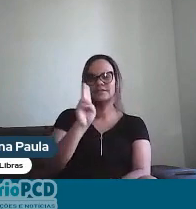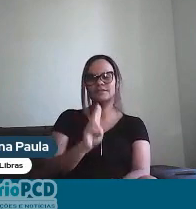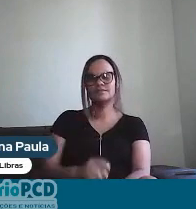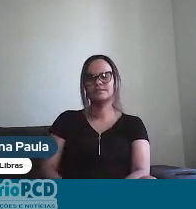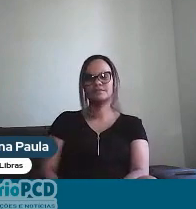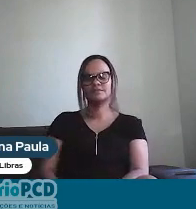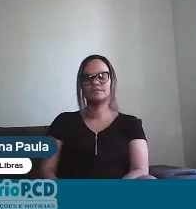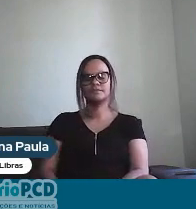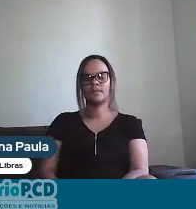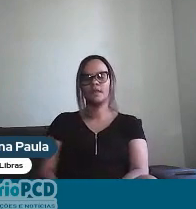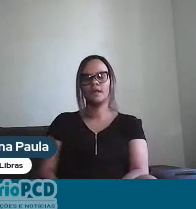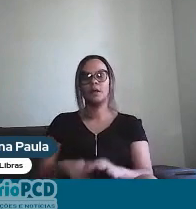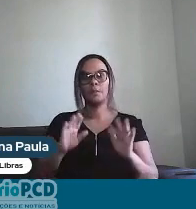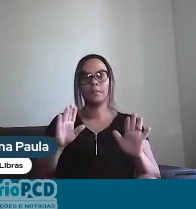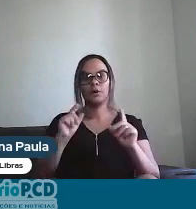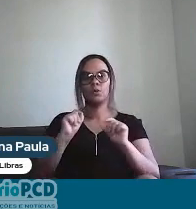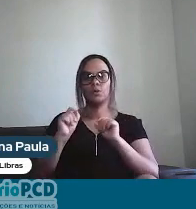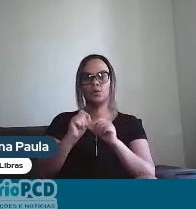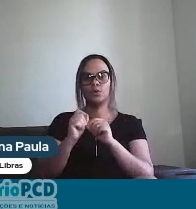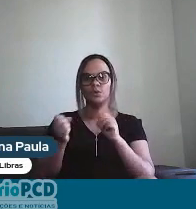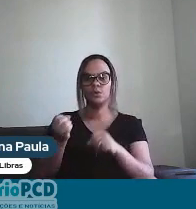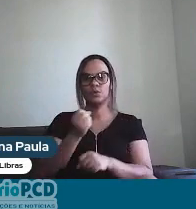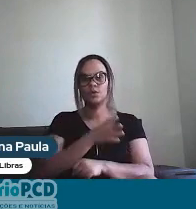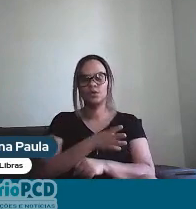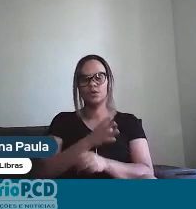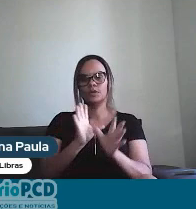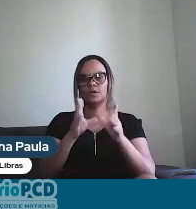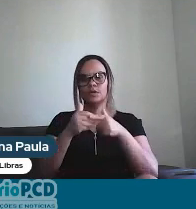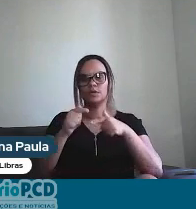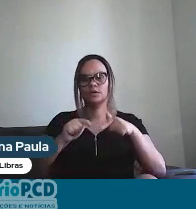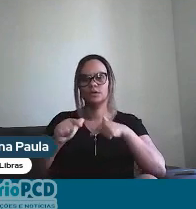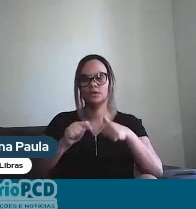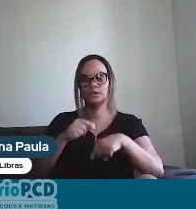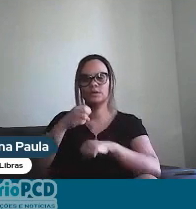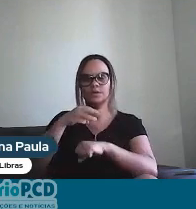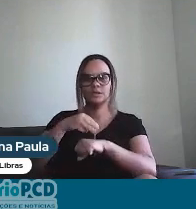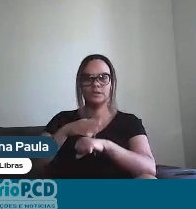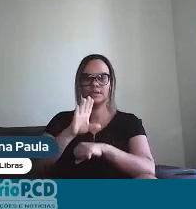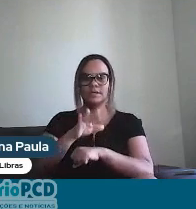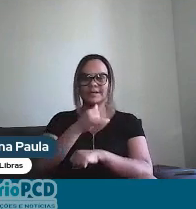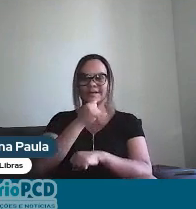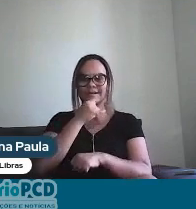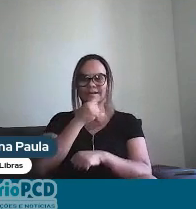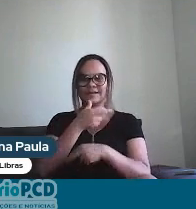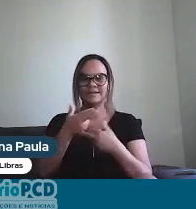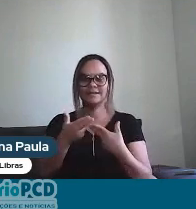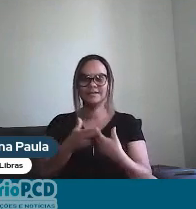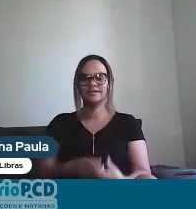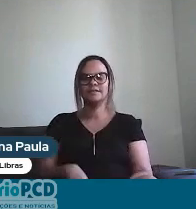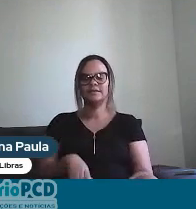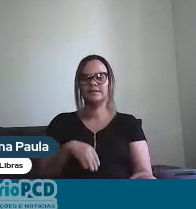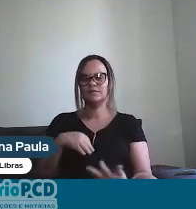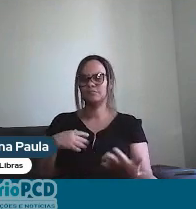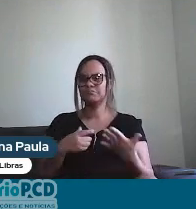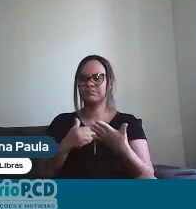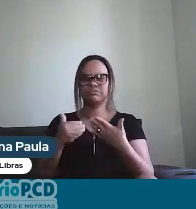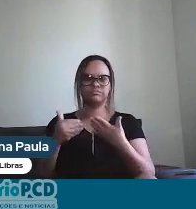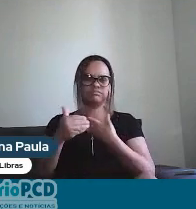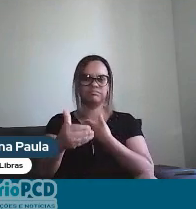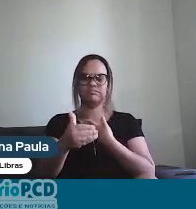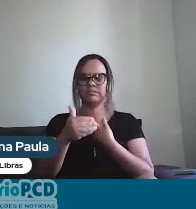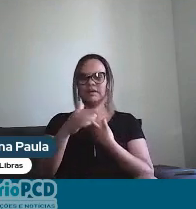políticas. Mas aí, teve esse novo grupo de trabalho interministerial e, infelizmente, a coisa não fluiu, né? Já tinha o